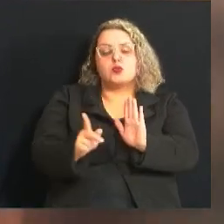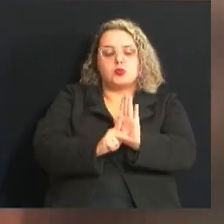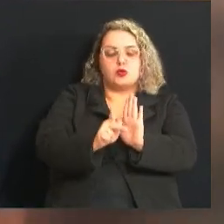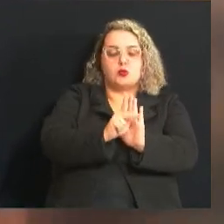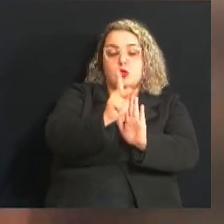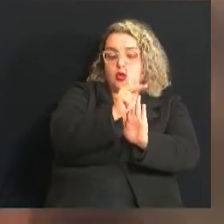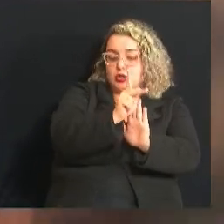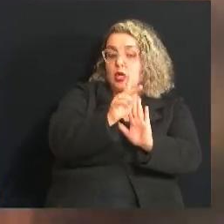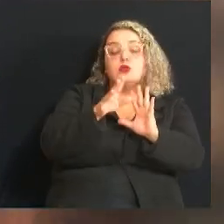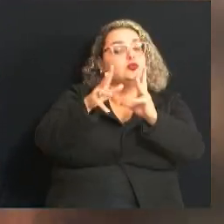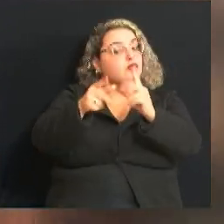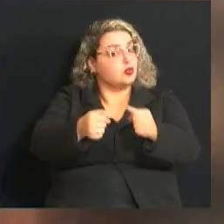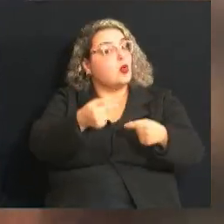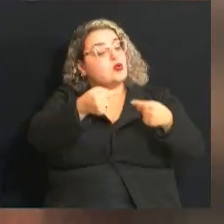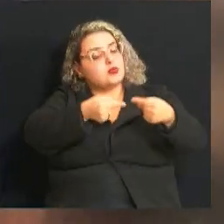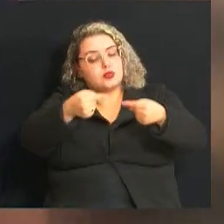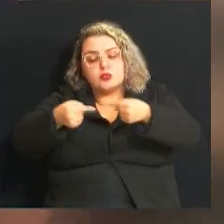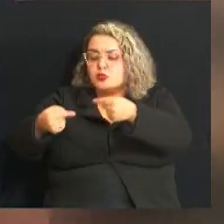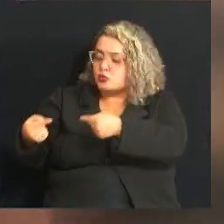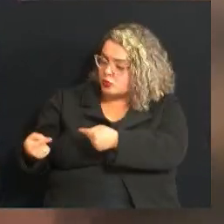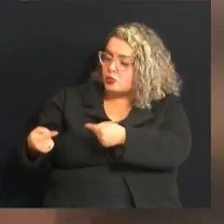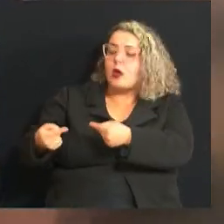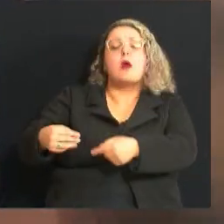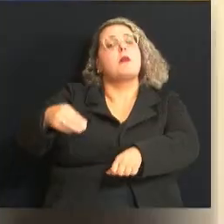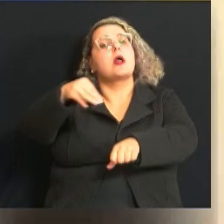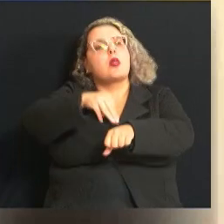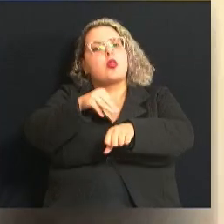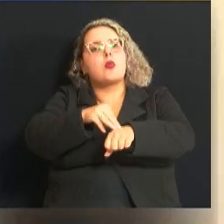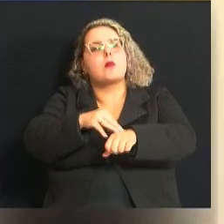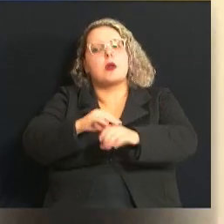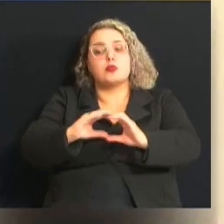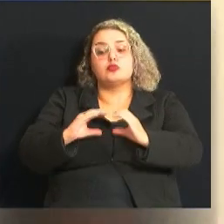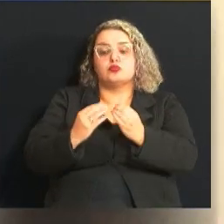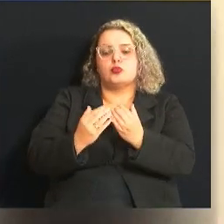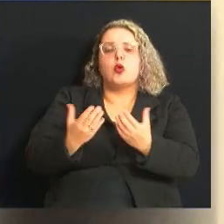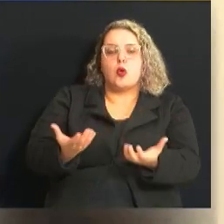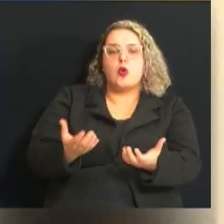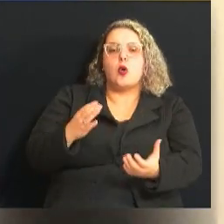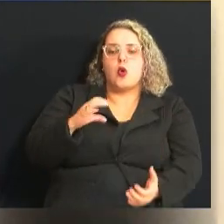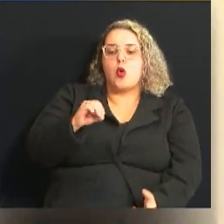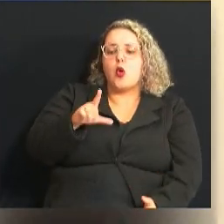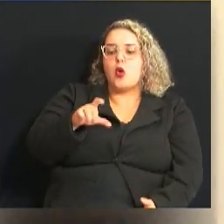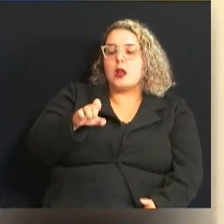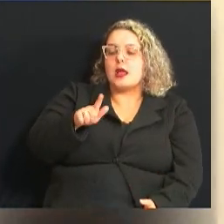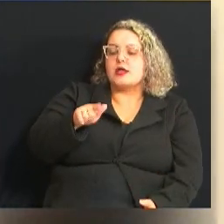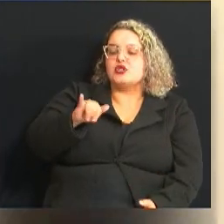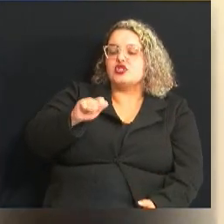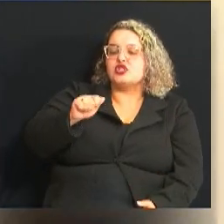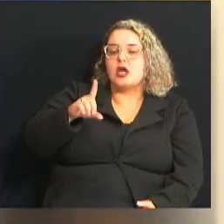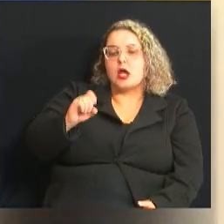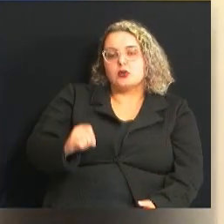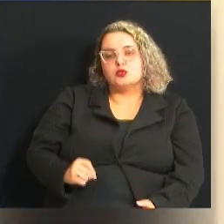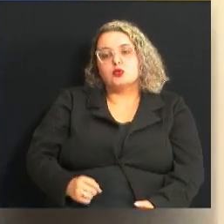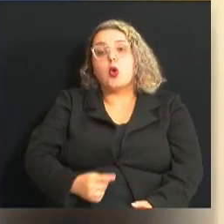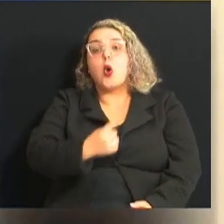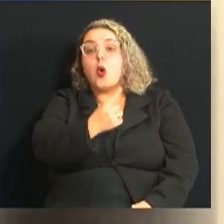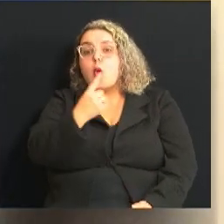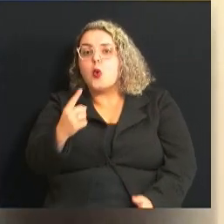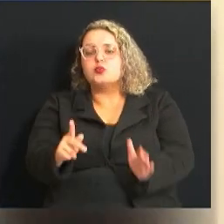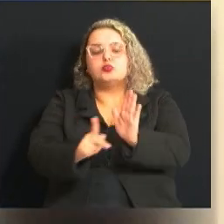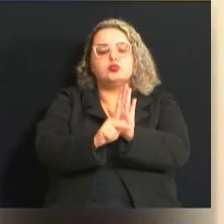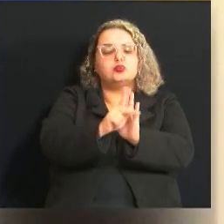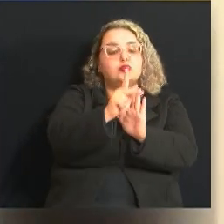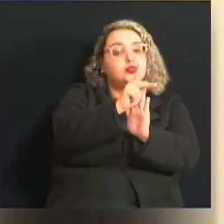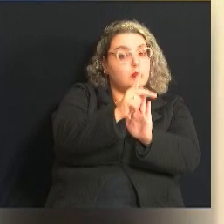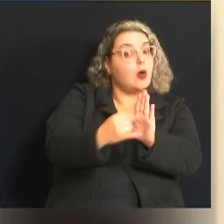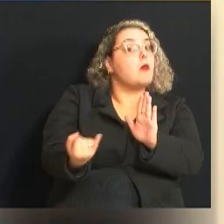Todos foram discutidos pelos membros do colegiado. Hoje nós conseguimos aprovar 11 importantes itens